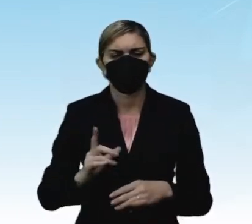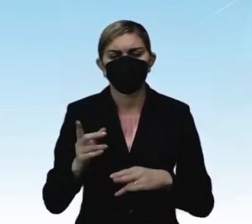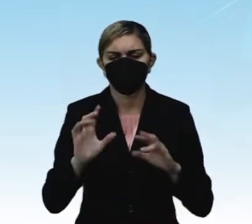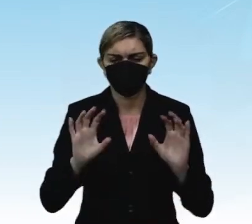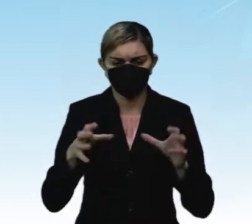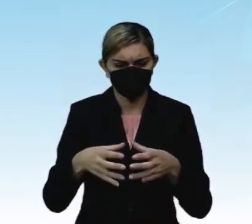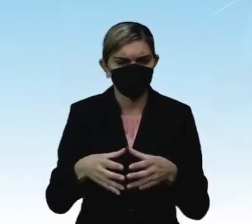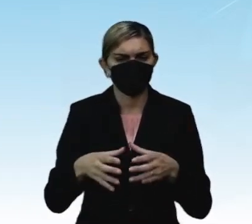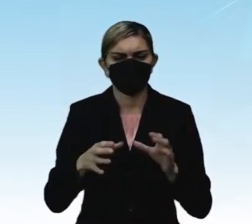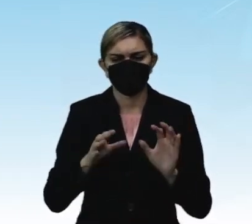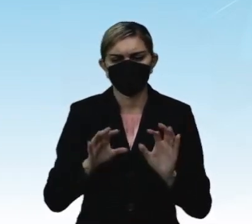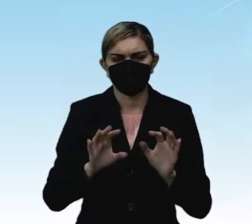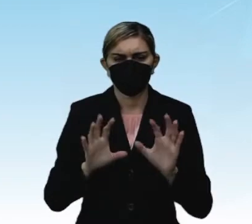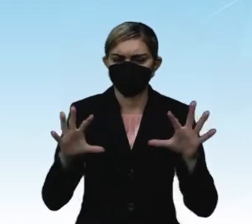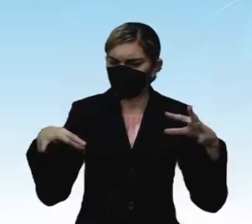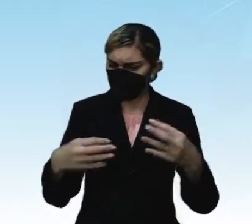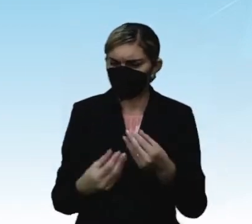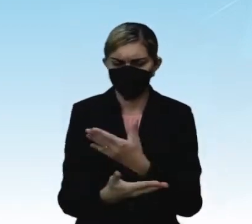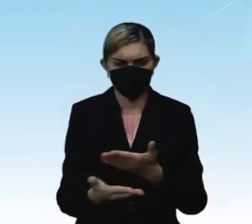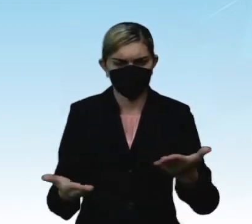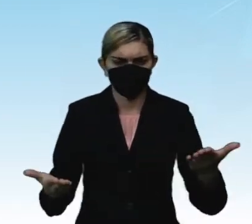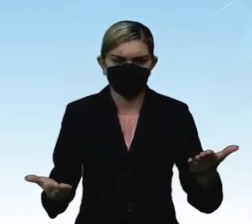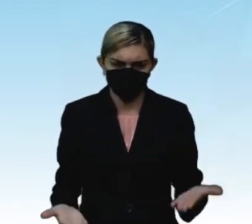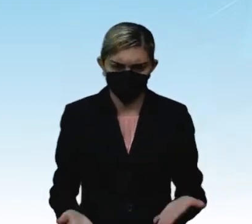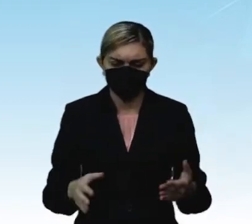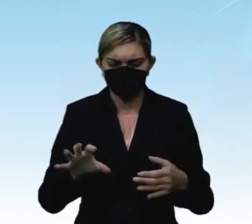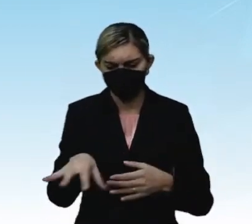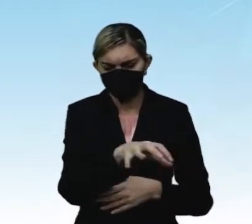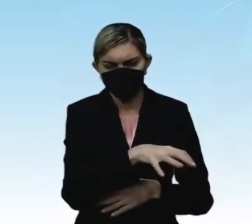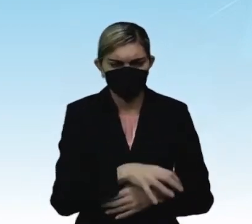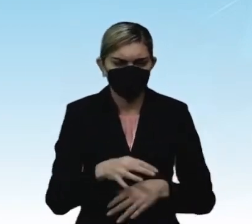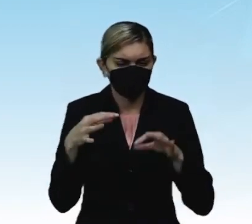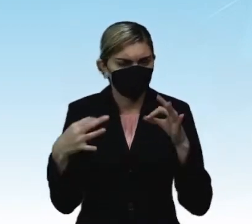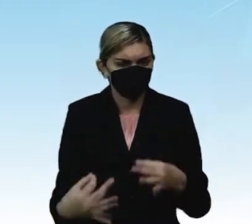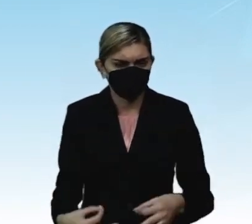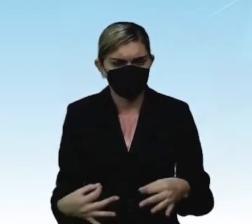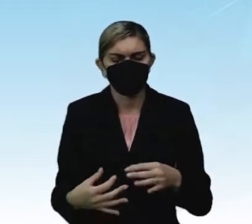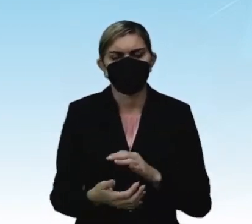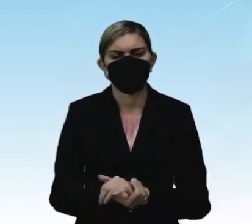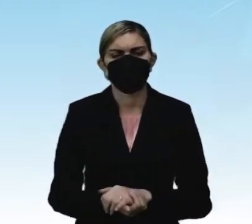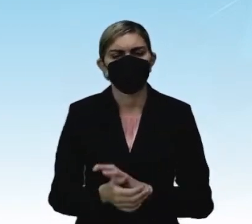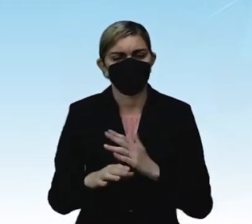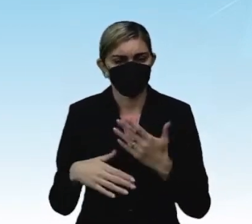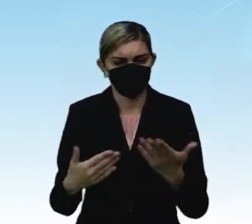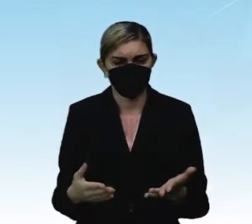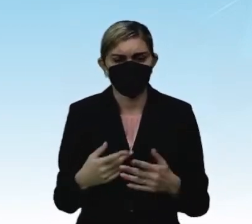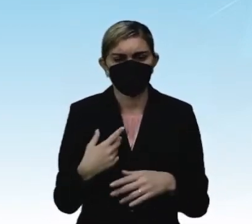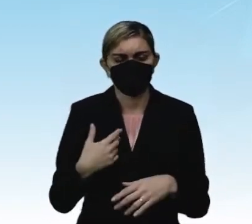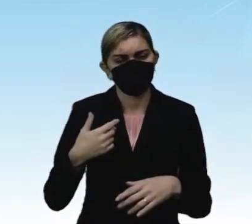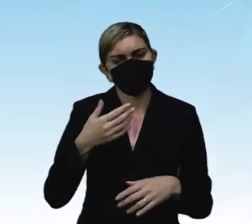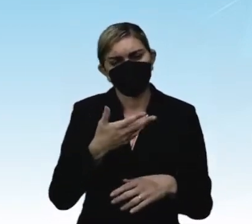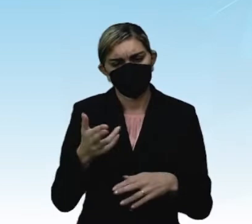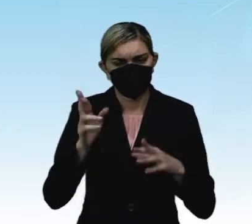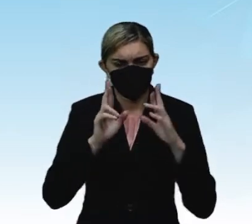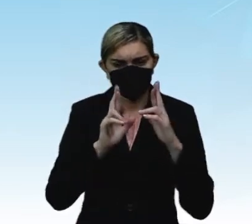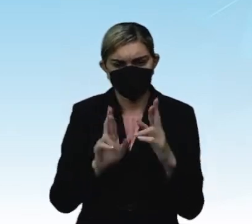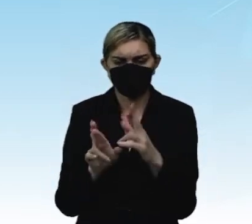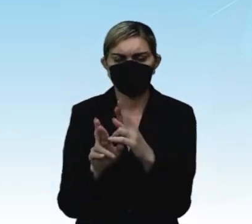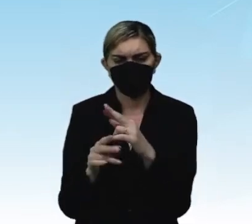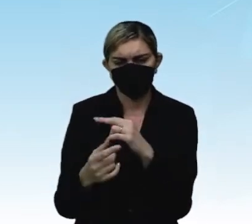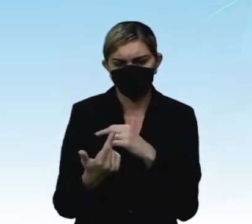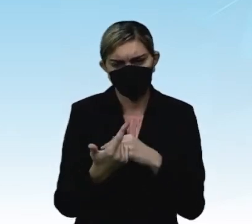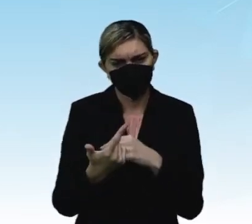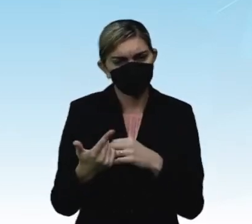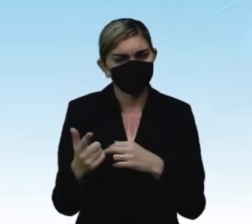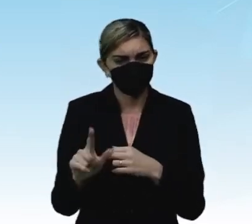reúne e divide para todos ali daquela tribo. Certo, amores? Porque isso merece respeito com o